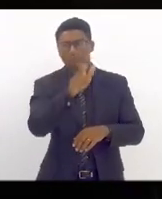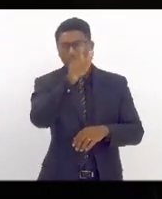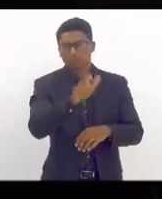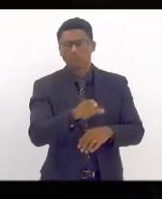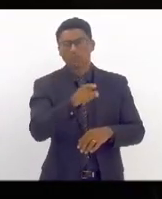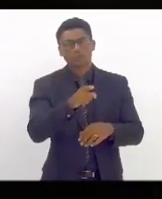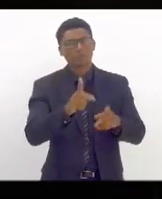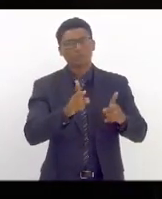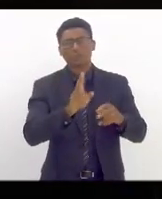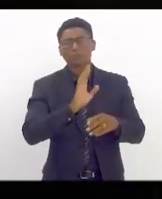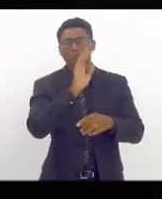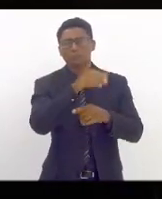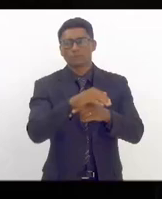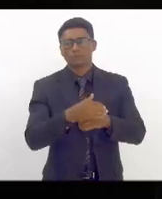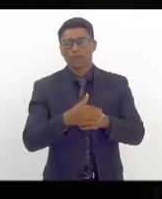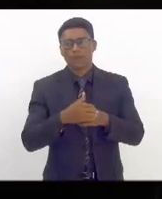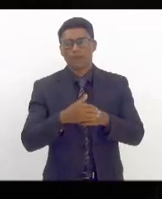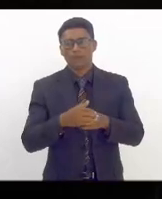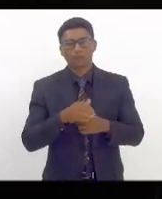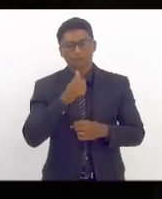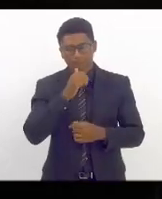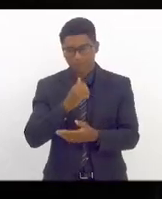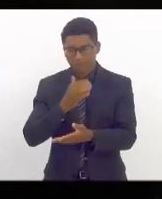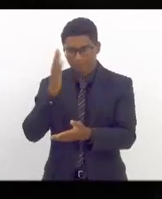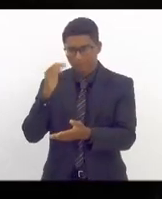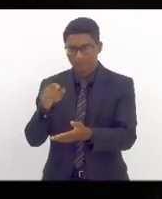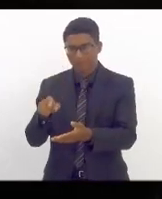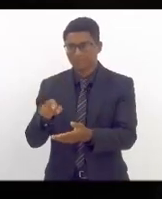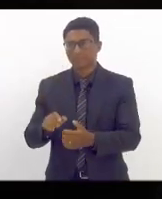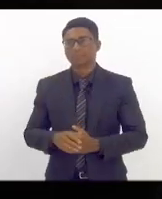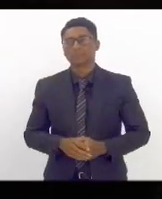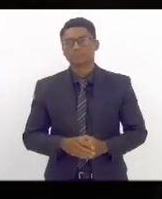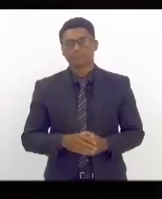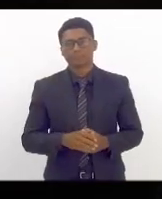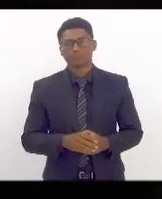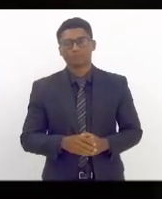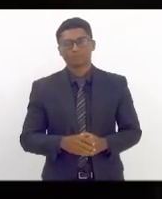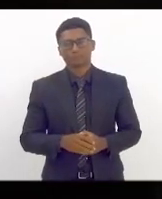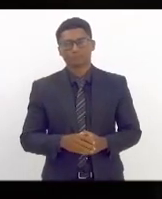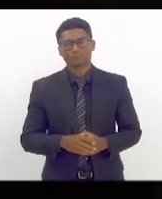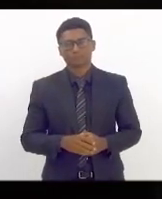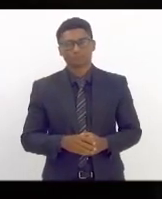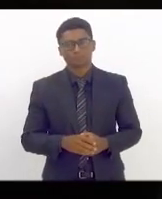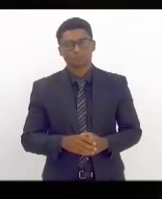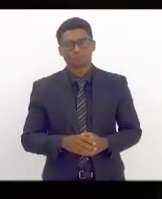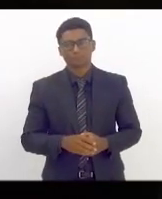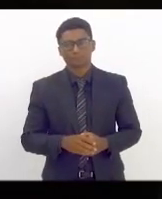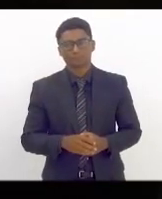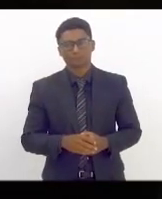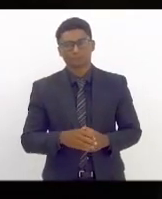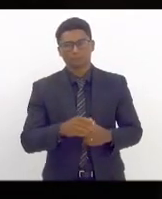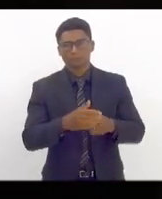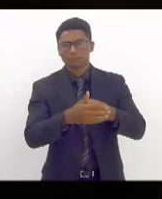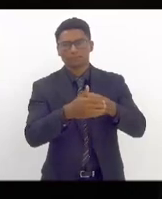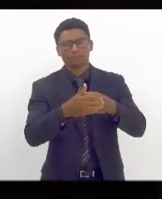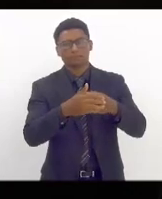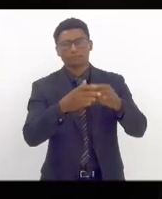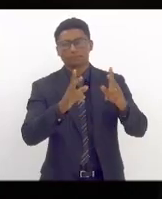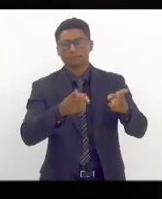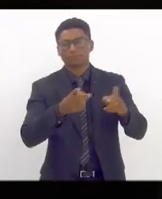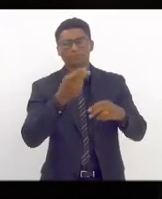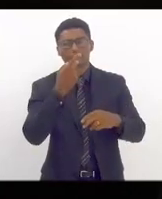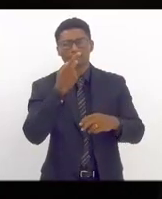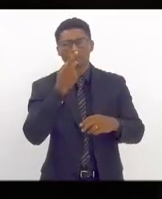é um momento tão carinhoso essa menina aqui sabe essa menina sabe aqui como como é carinhoso e eu sempre falo